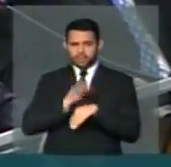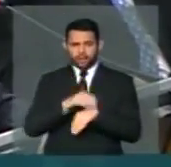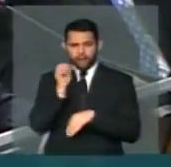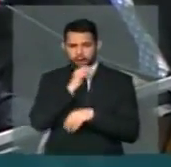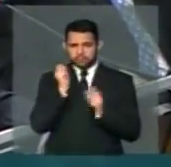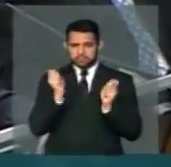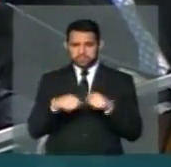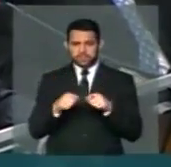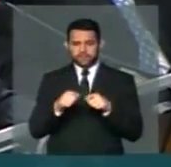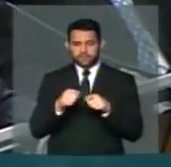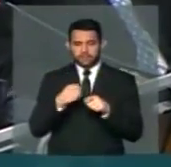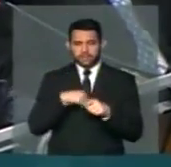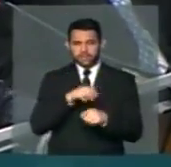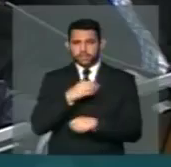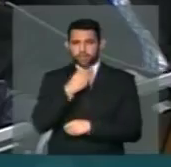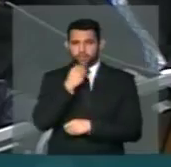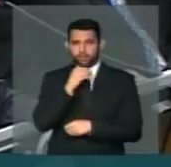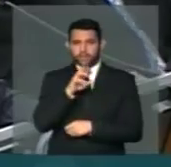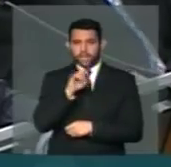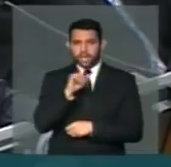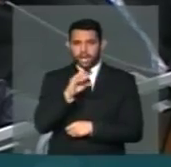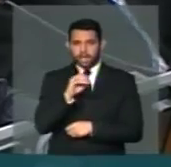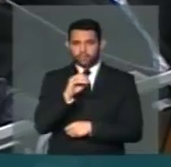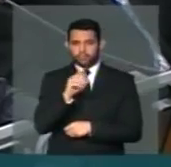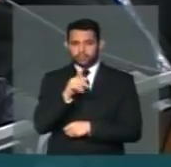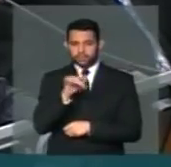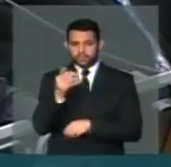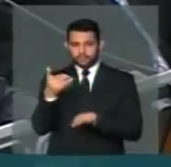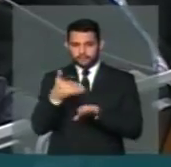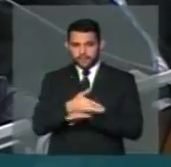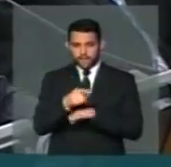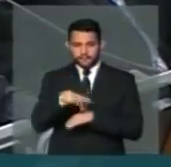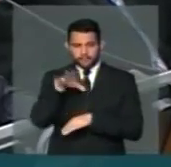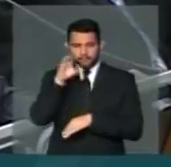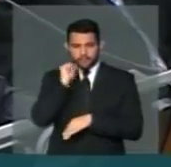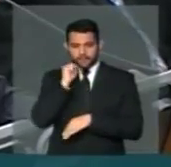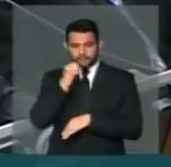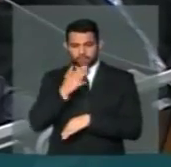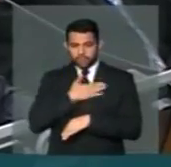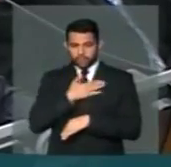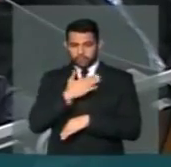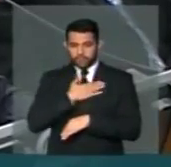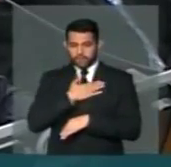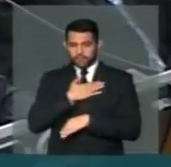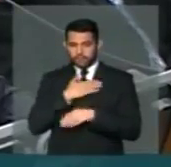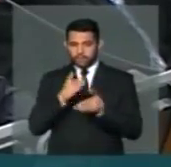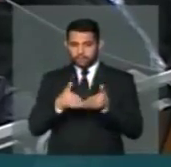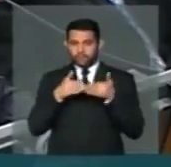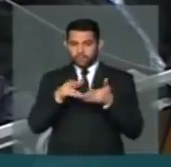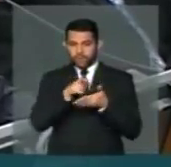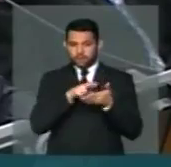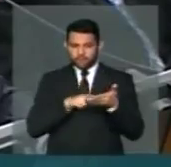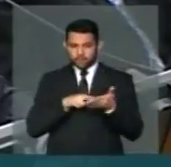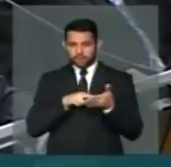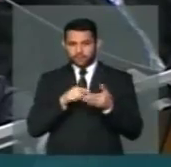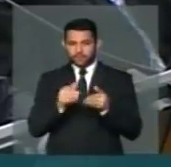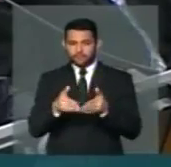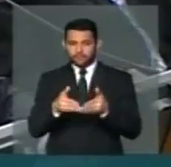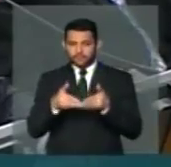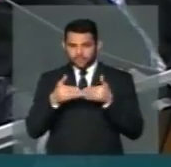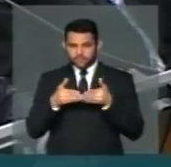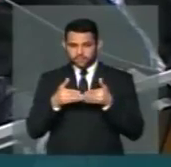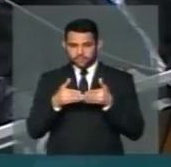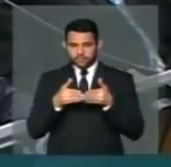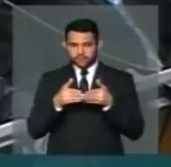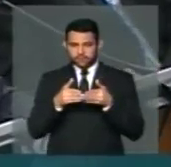possíveis, que assim que o doutor Ricardo Pessoa vier aqui e for ouvido por mim como requerente, eu vou pedir